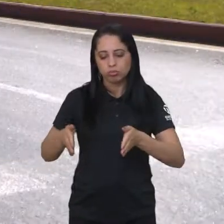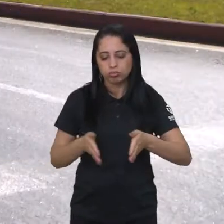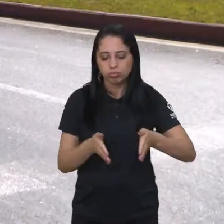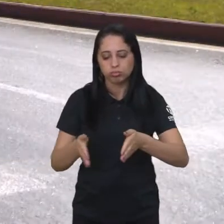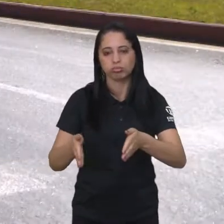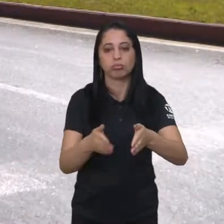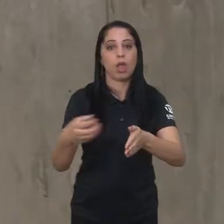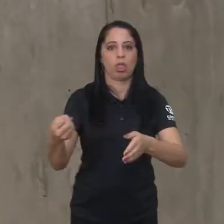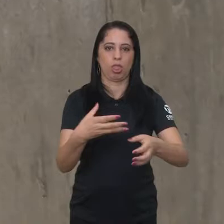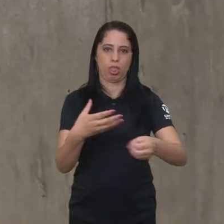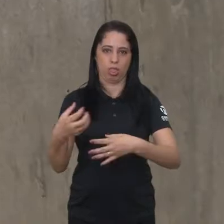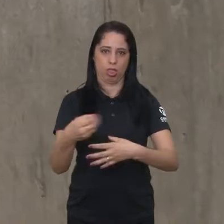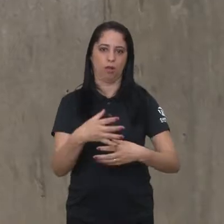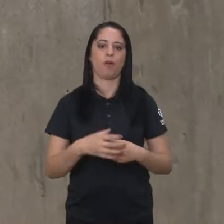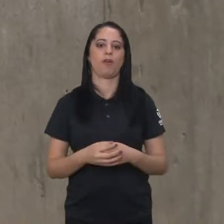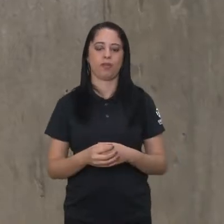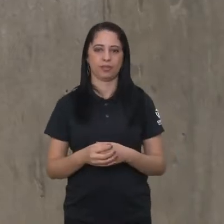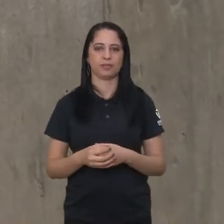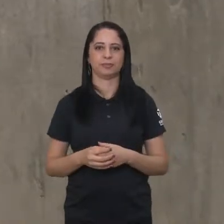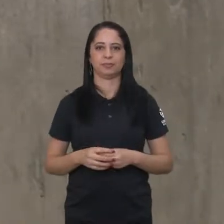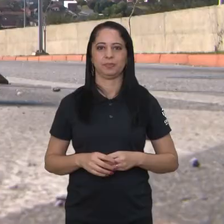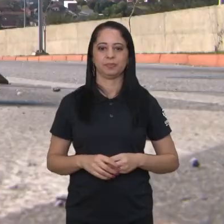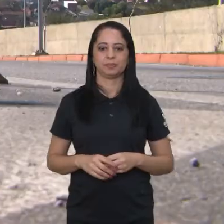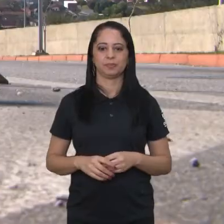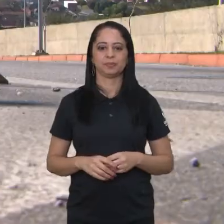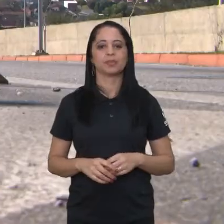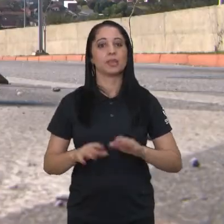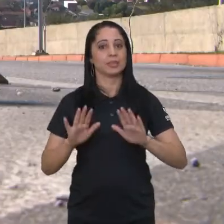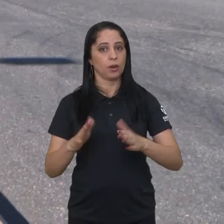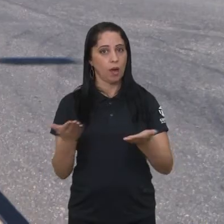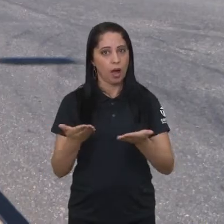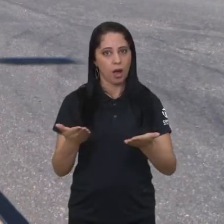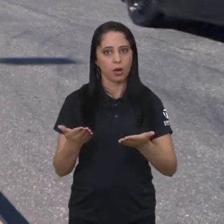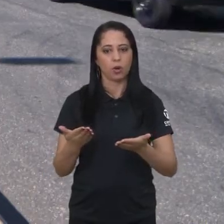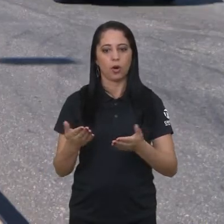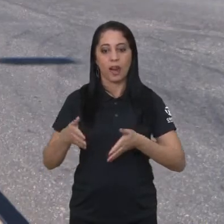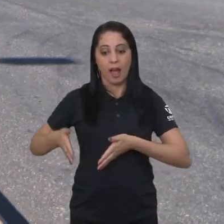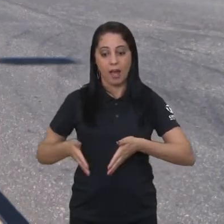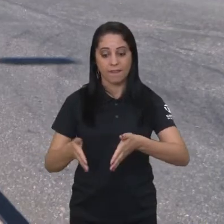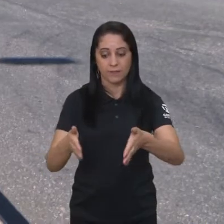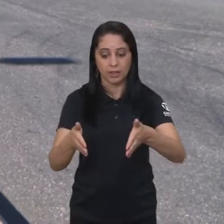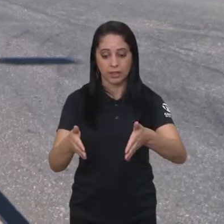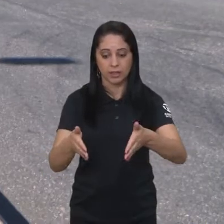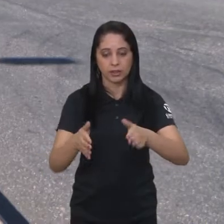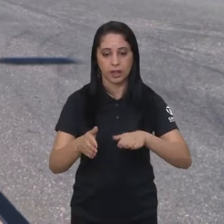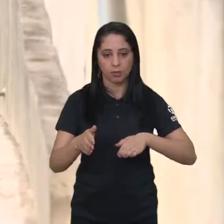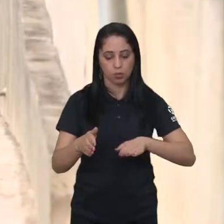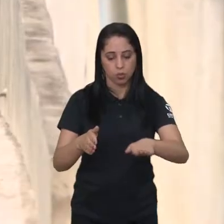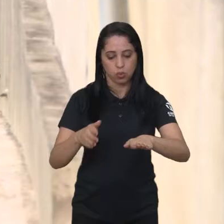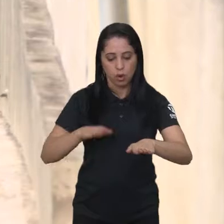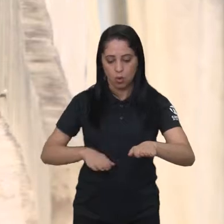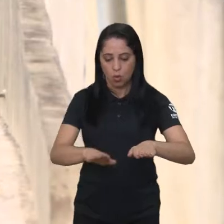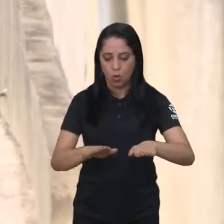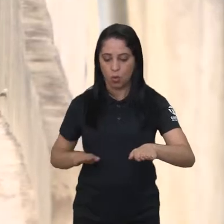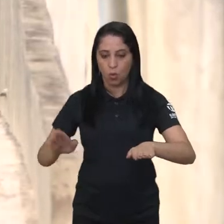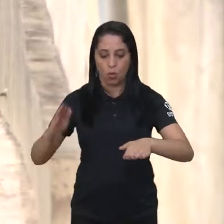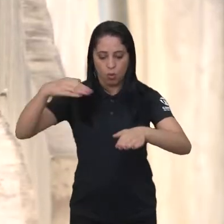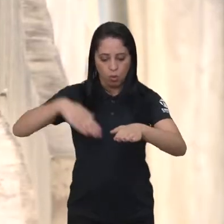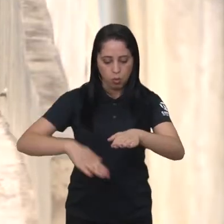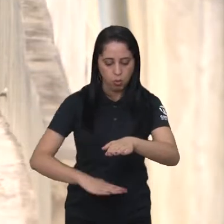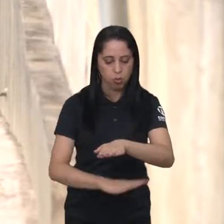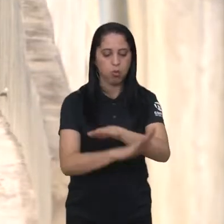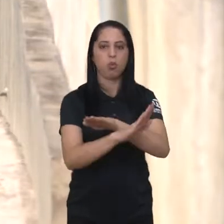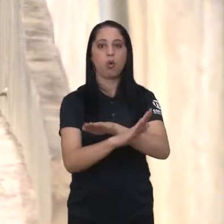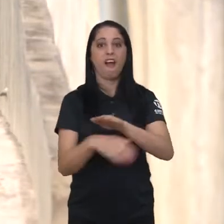trânsito no local, uma cobrança do parlamentar. Com a mudança, a avenida ganhou uma terceira faixa com um túnel que facilita